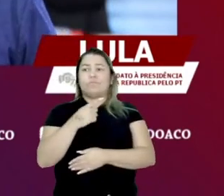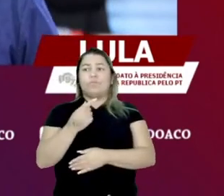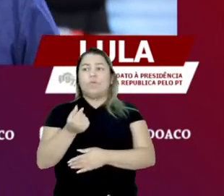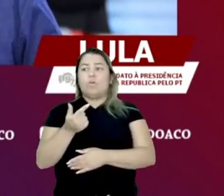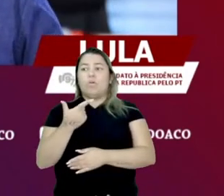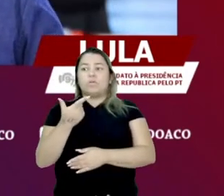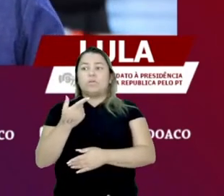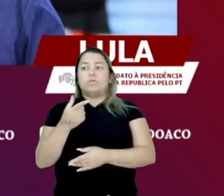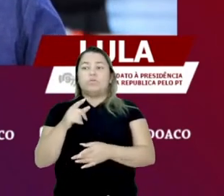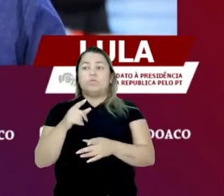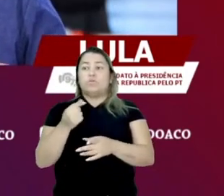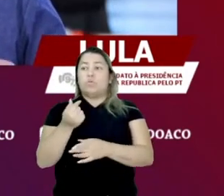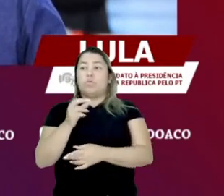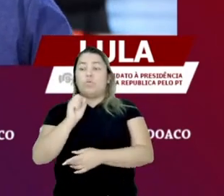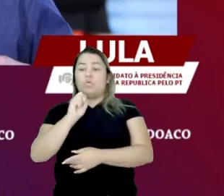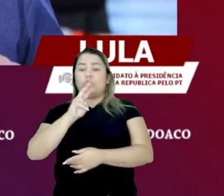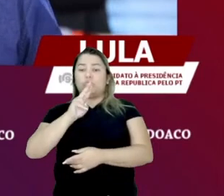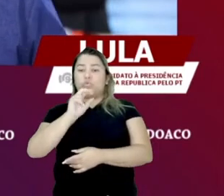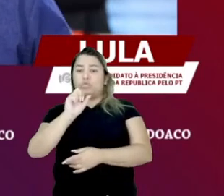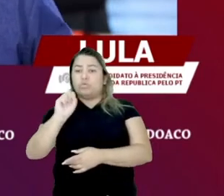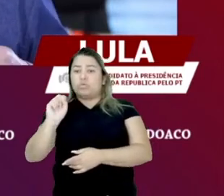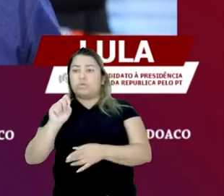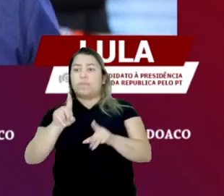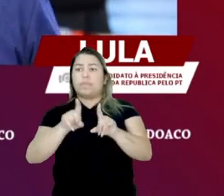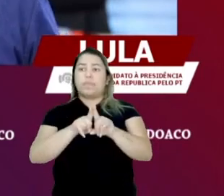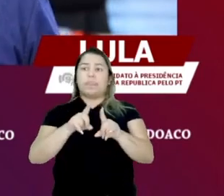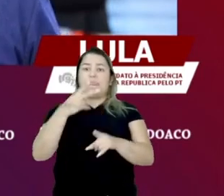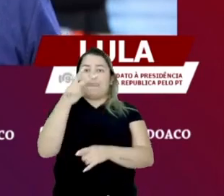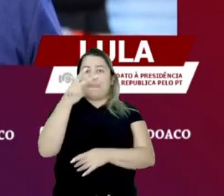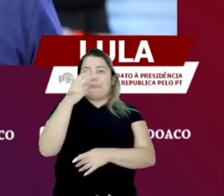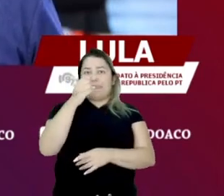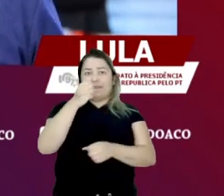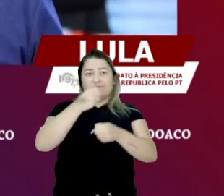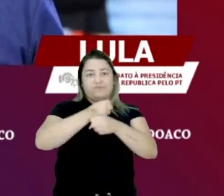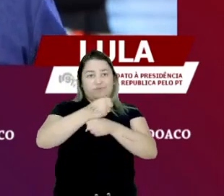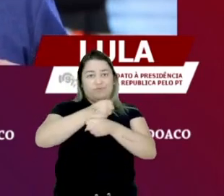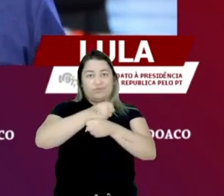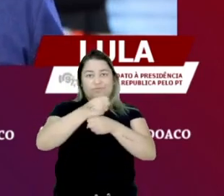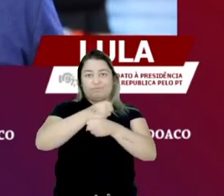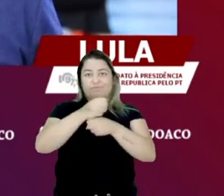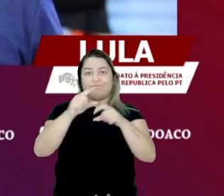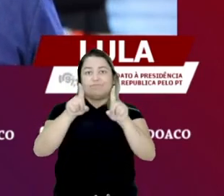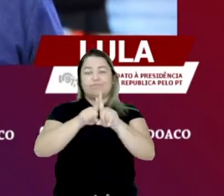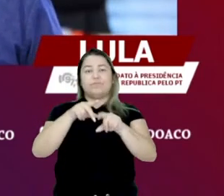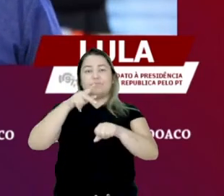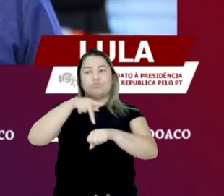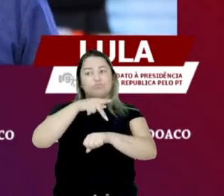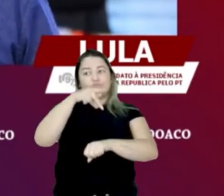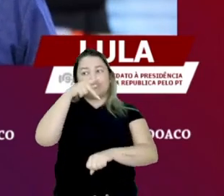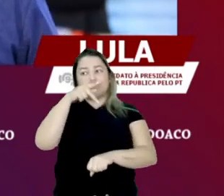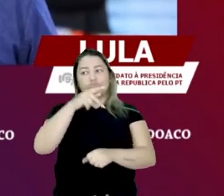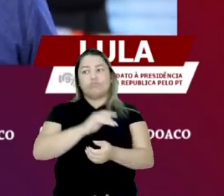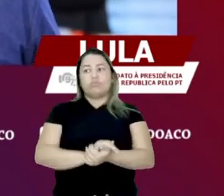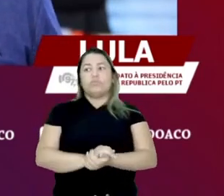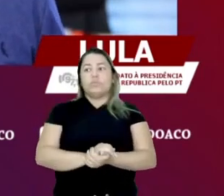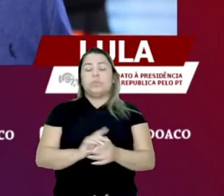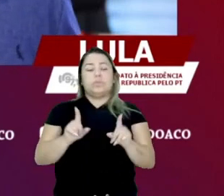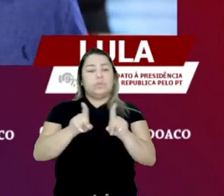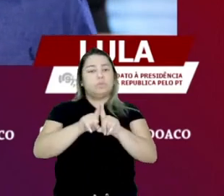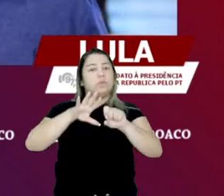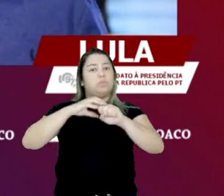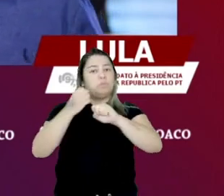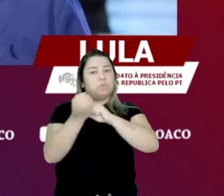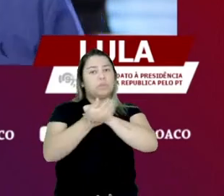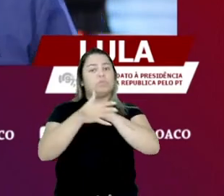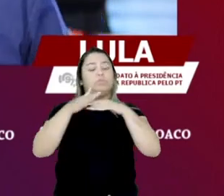a gente, sabe, pôde ver a grandeza do SUS. Se não fosse o SUS, se não fosse a qualidade dos profissionais do